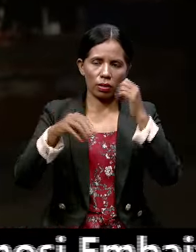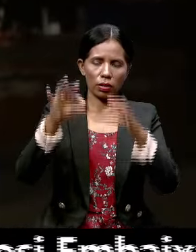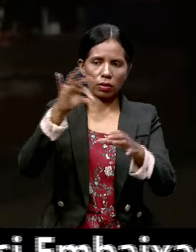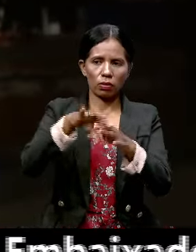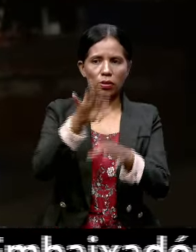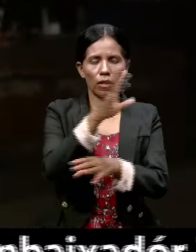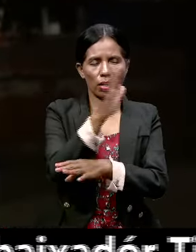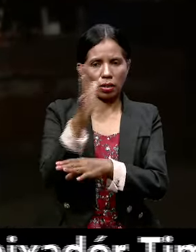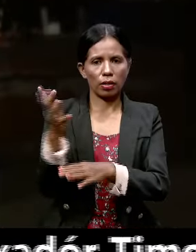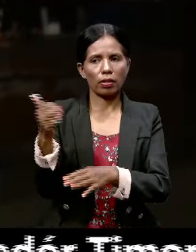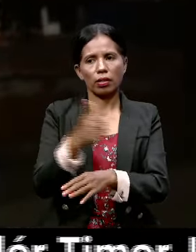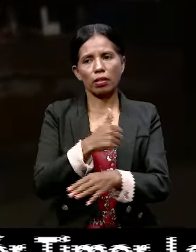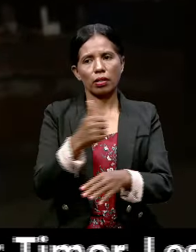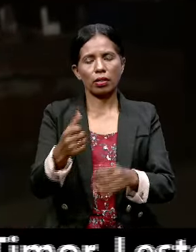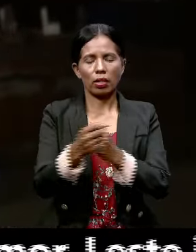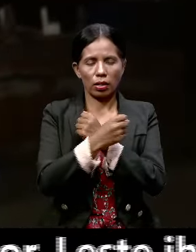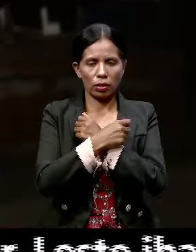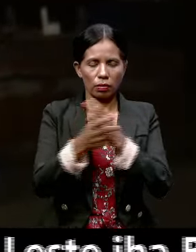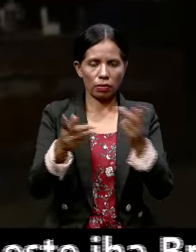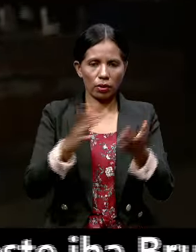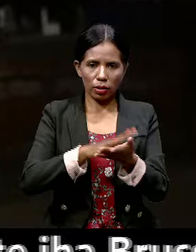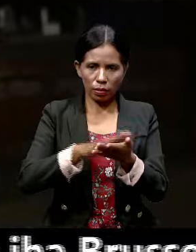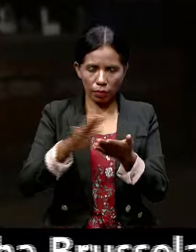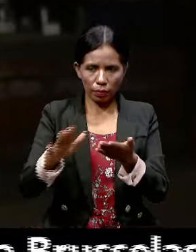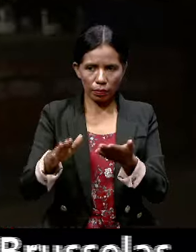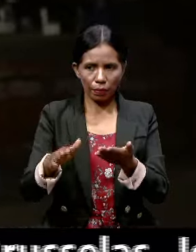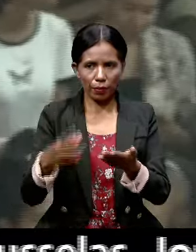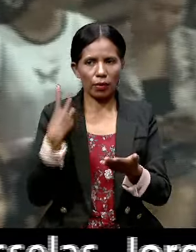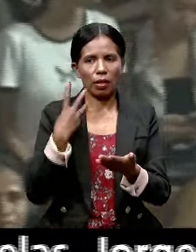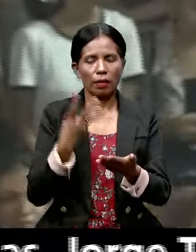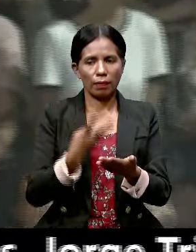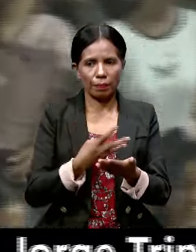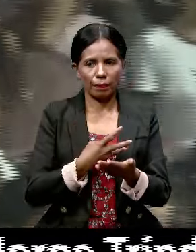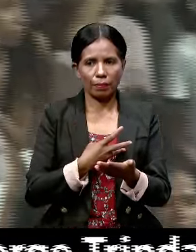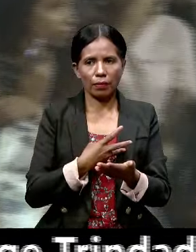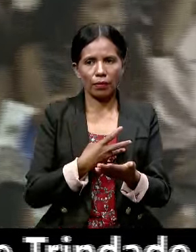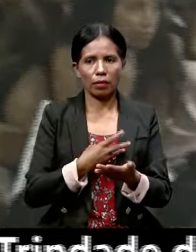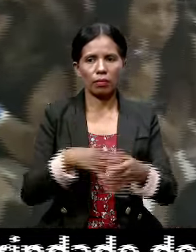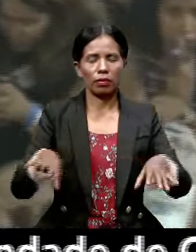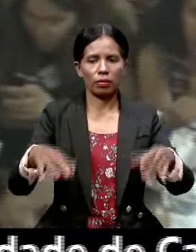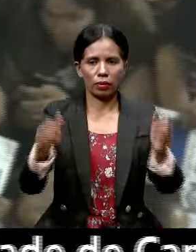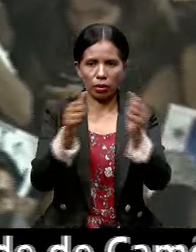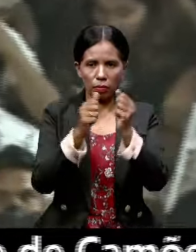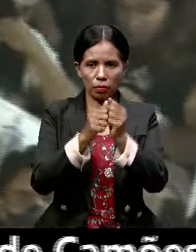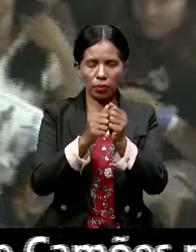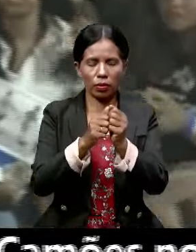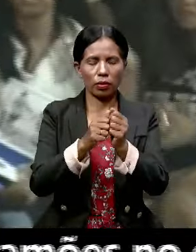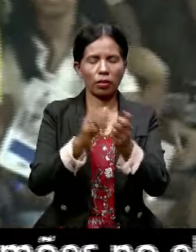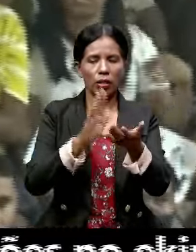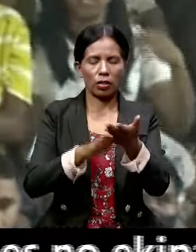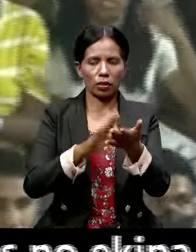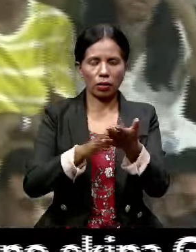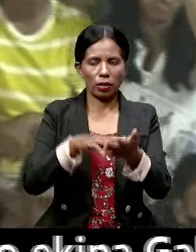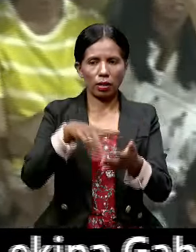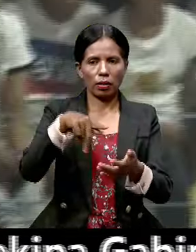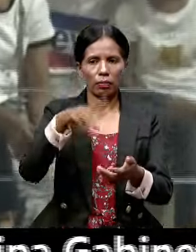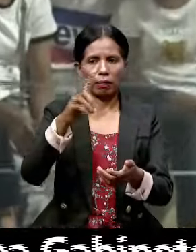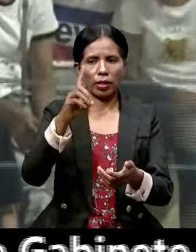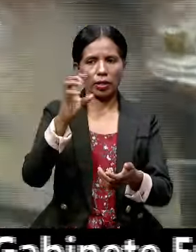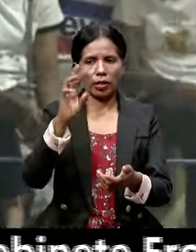oang hado mi ambiente e deruma mos ami servisu hamutu ko eskola São Pedro alunos